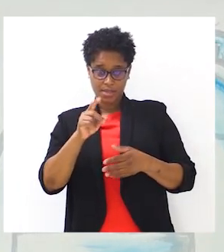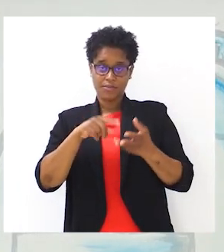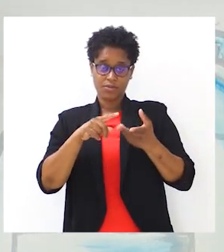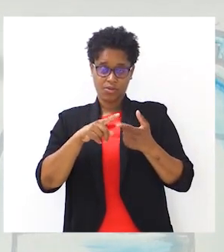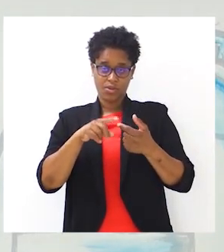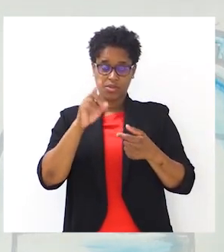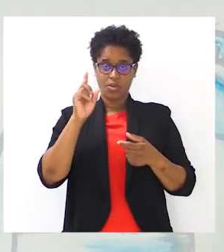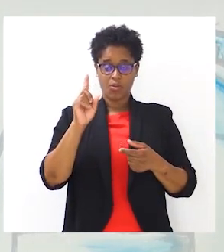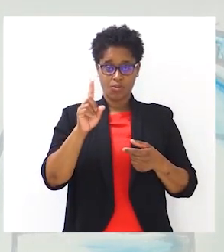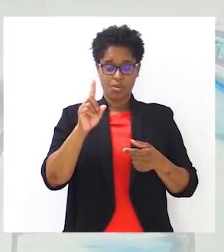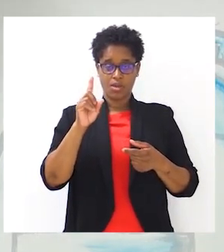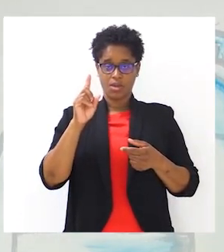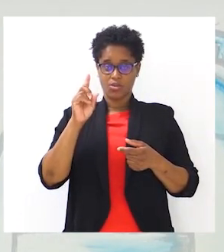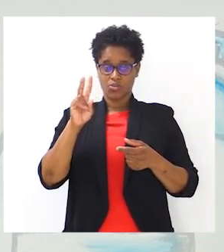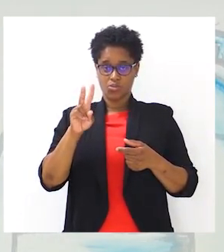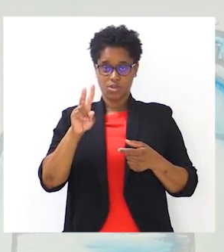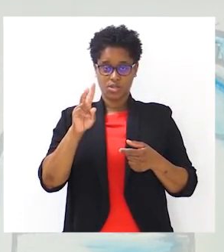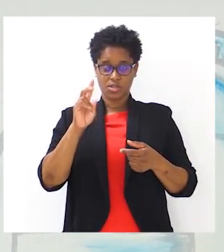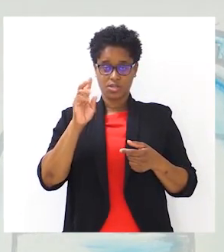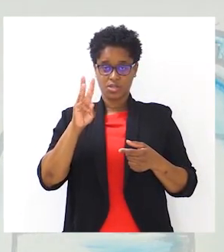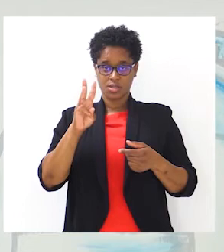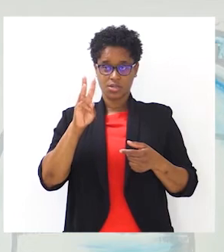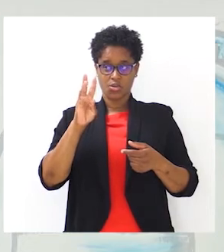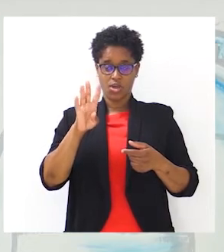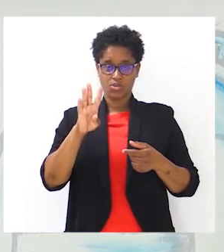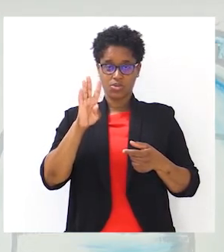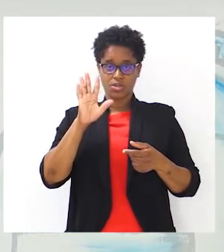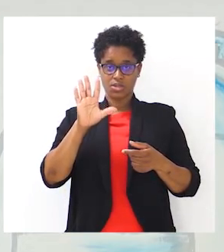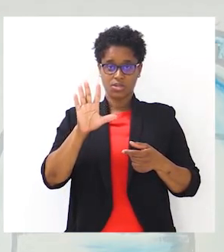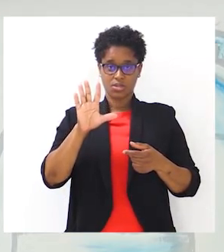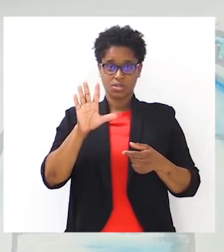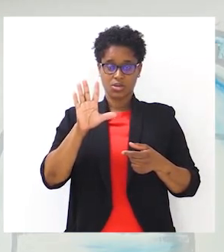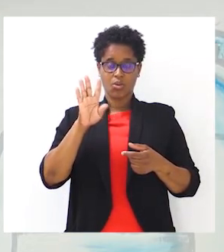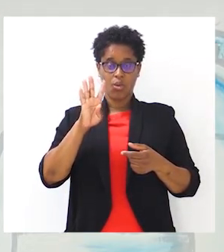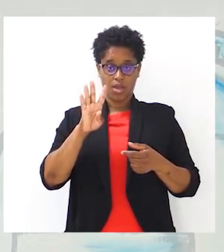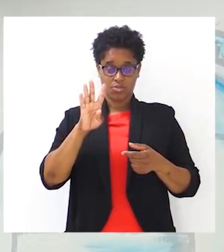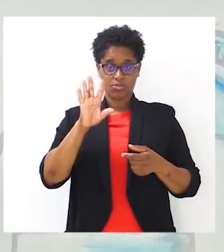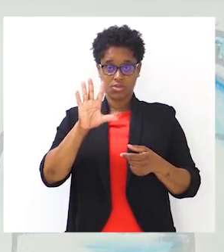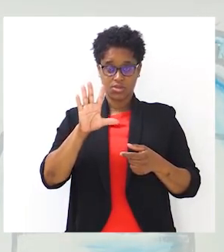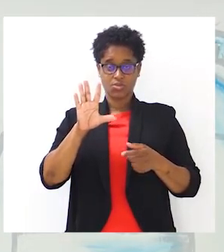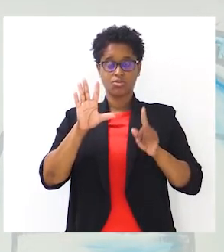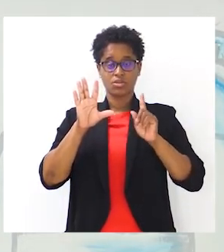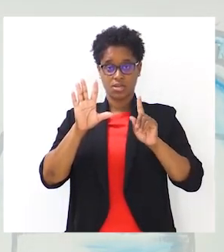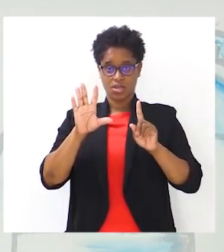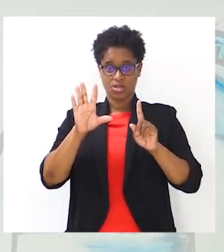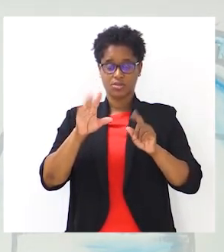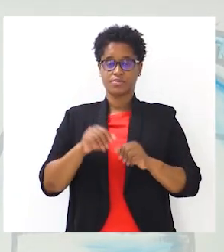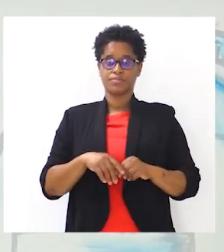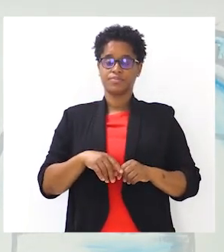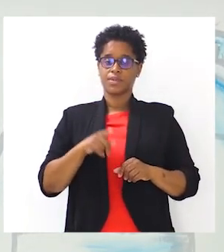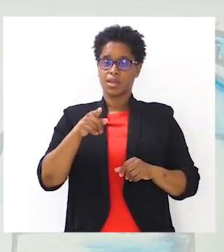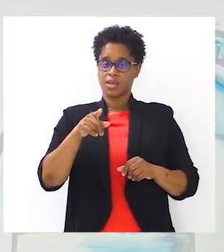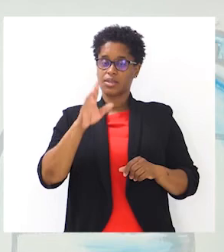contar. 1, 2, 3, 4, melhor dizendo, 5, 6.